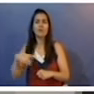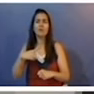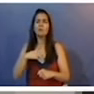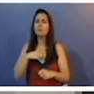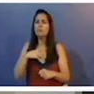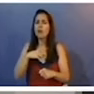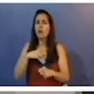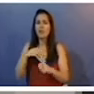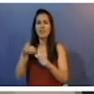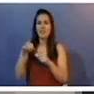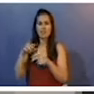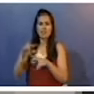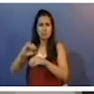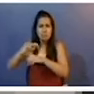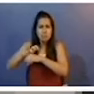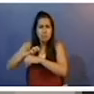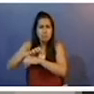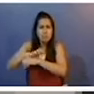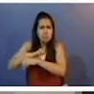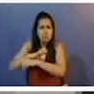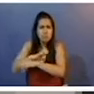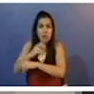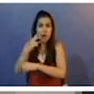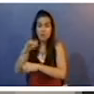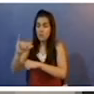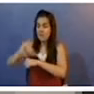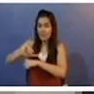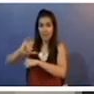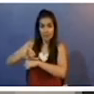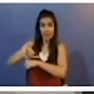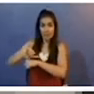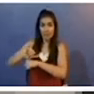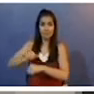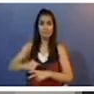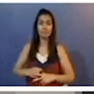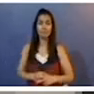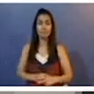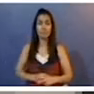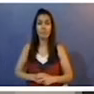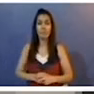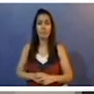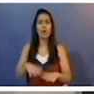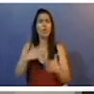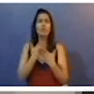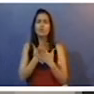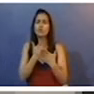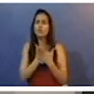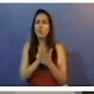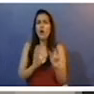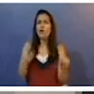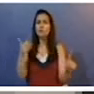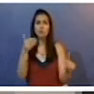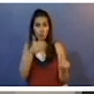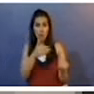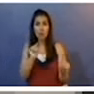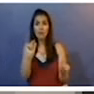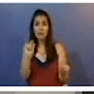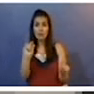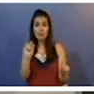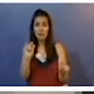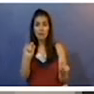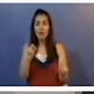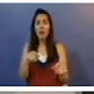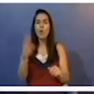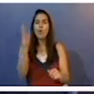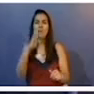pontes, navios, carrocerias de veículos e bens públicos. Um estudo indicou que o prejuízo anual que o